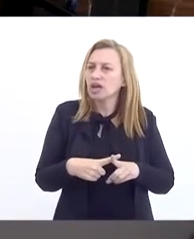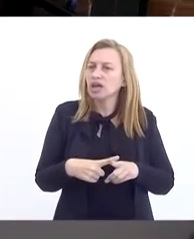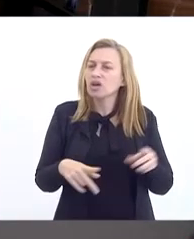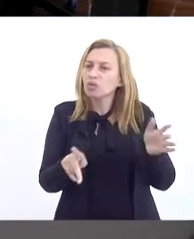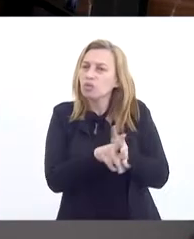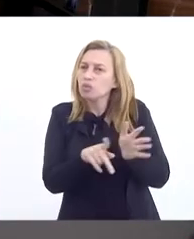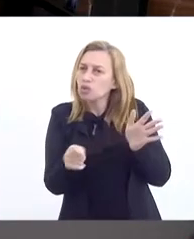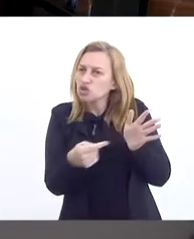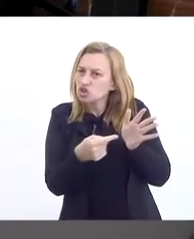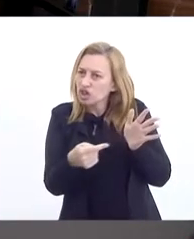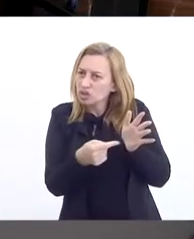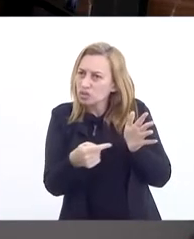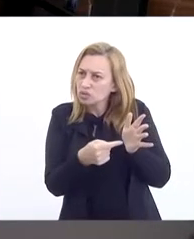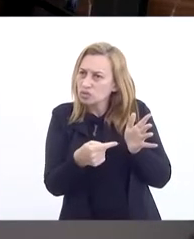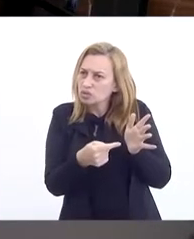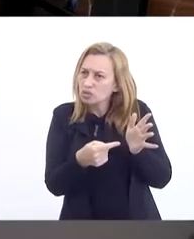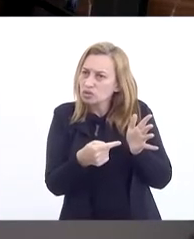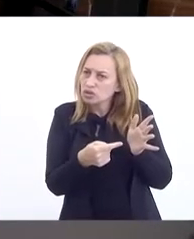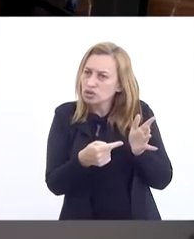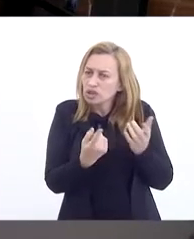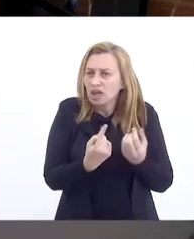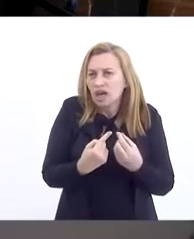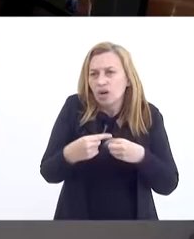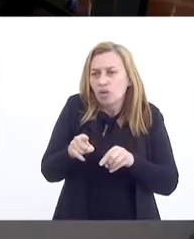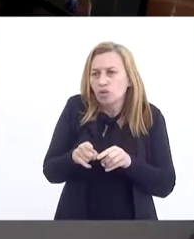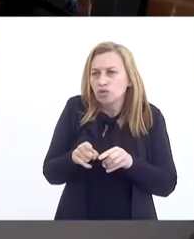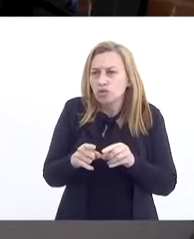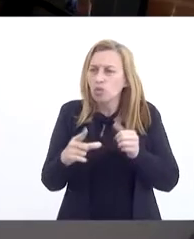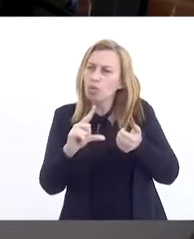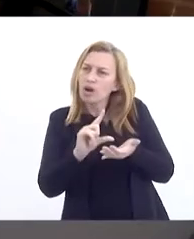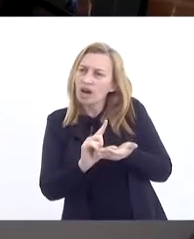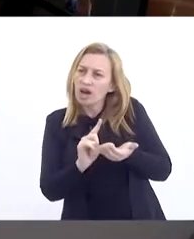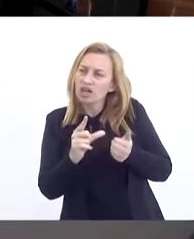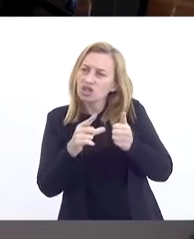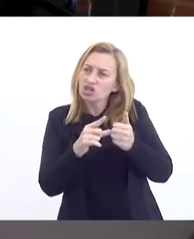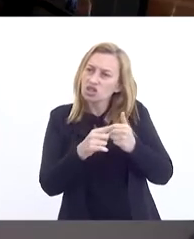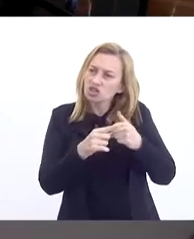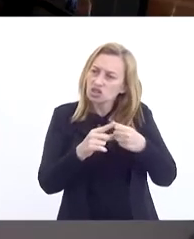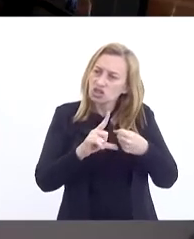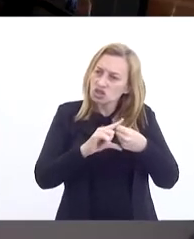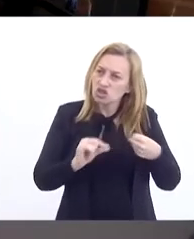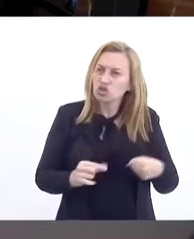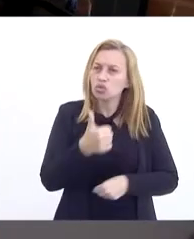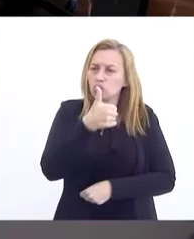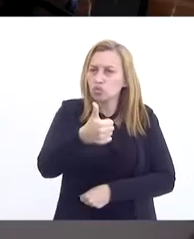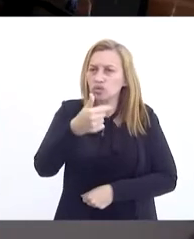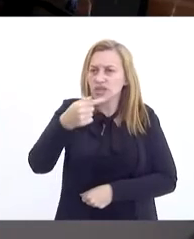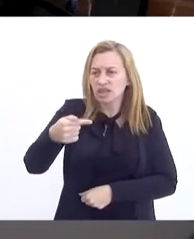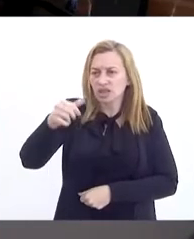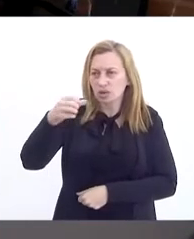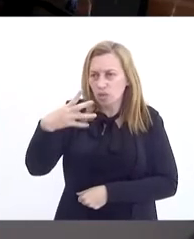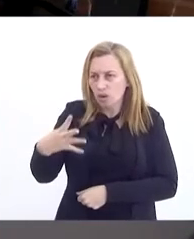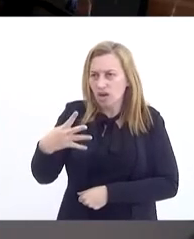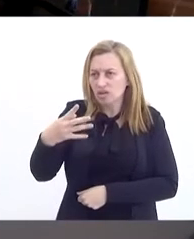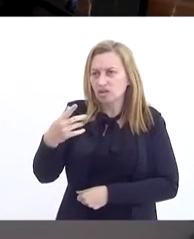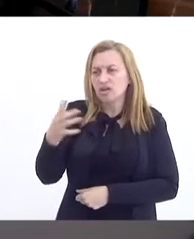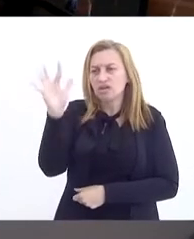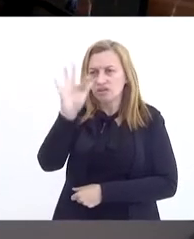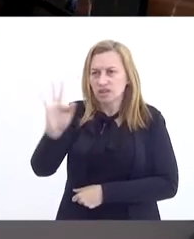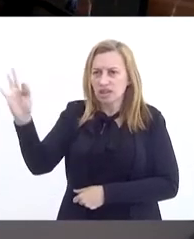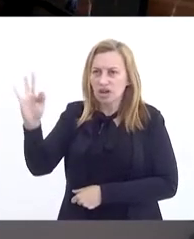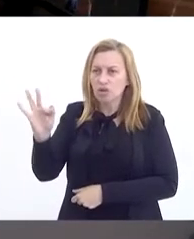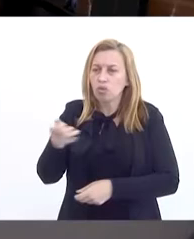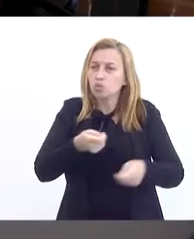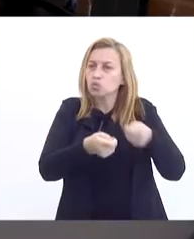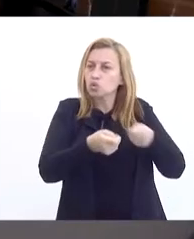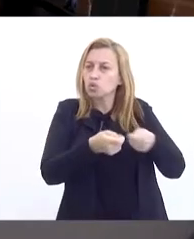projeto, ele afronta o artigo 174 da Constituição Federal, que versa sobre o domínio econômico.